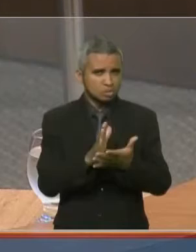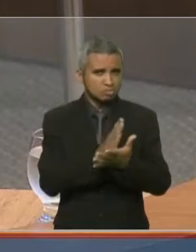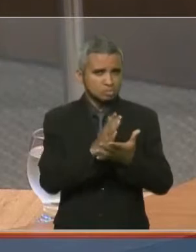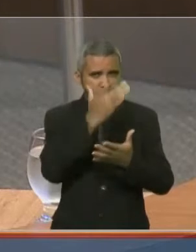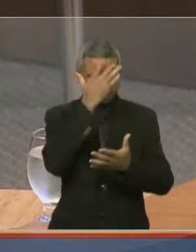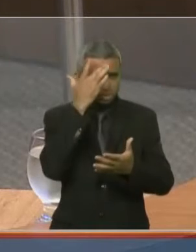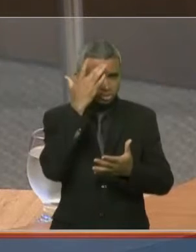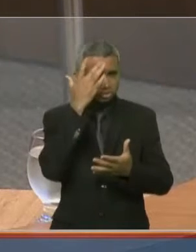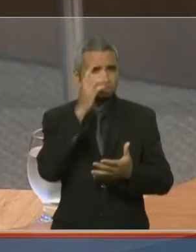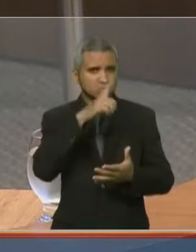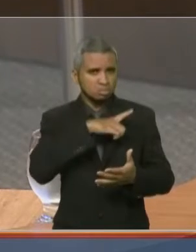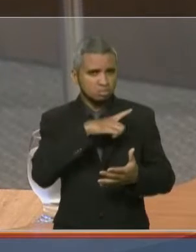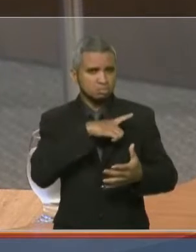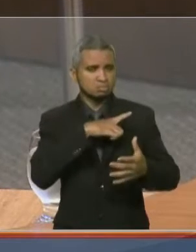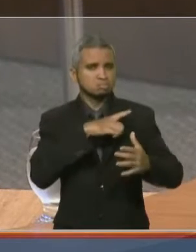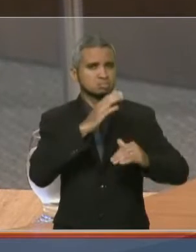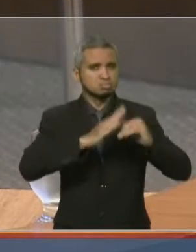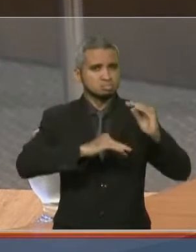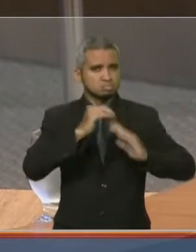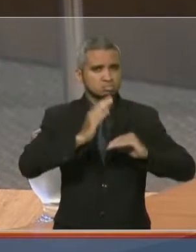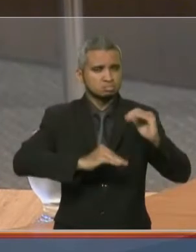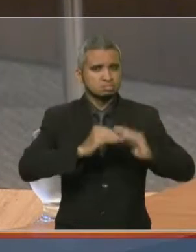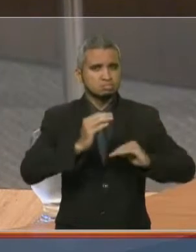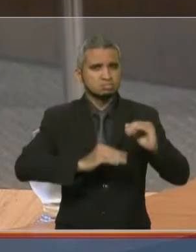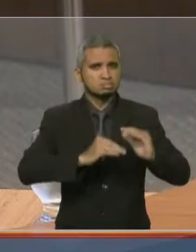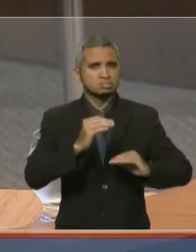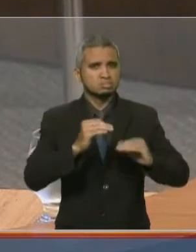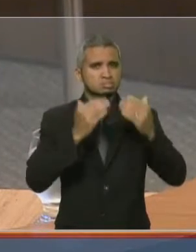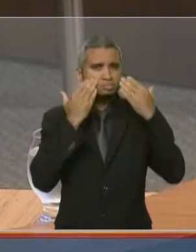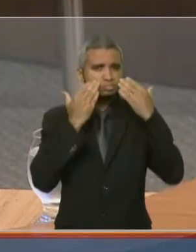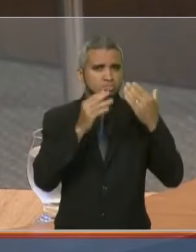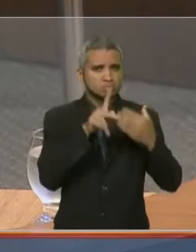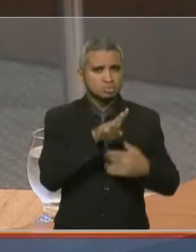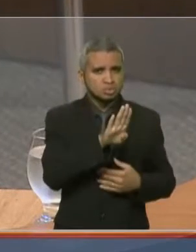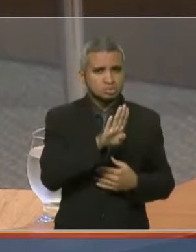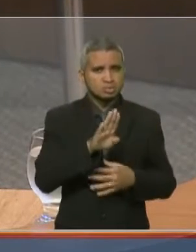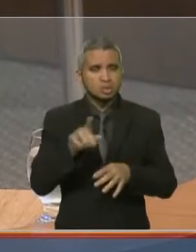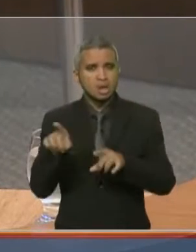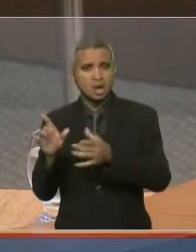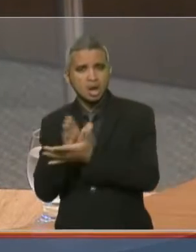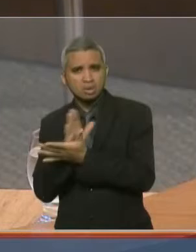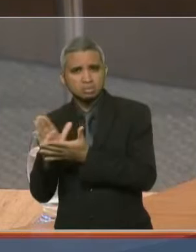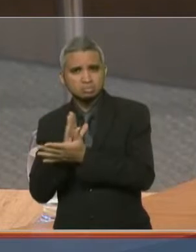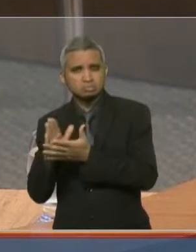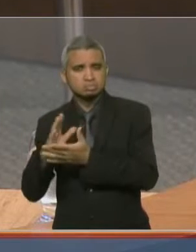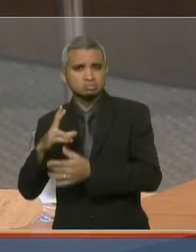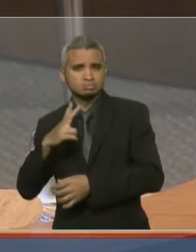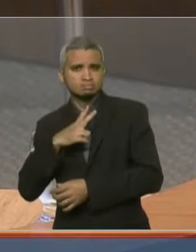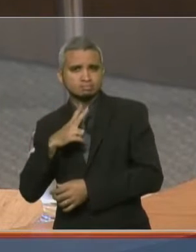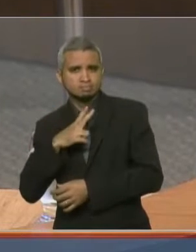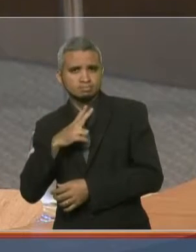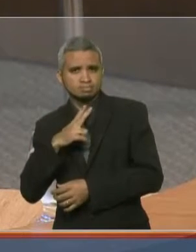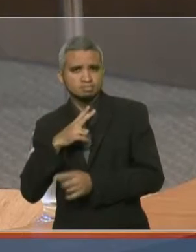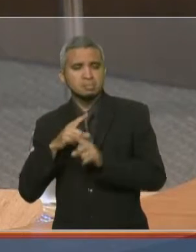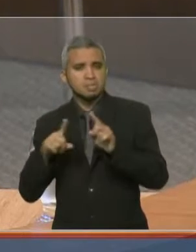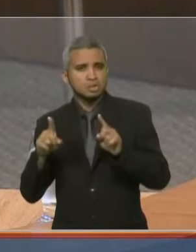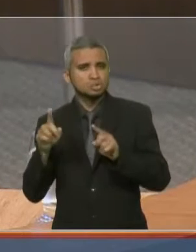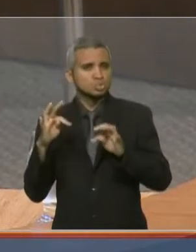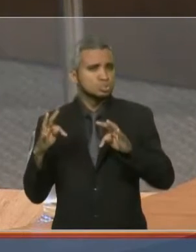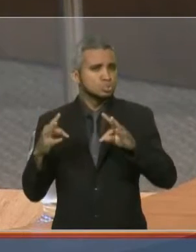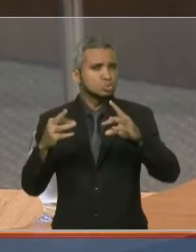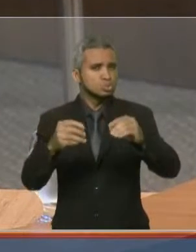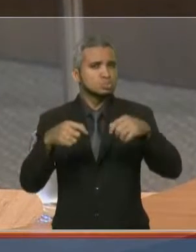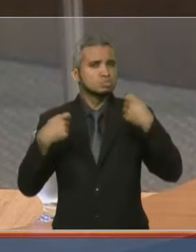o povo de Deus, para fazer o bem comum acontecer, que é a proposta mais profunda da